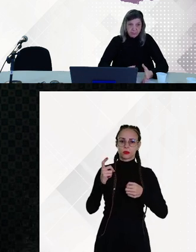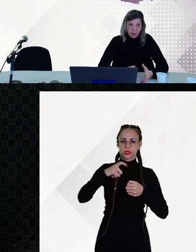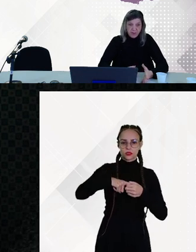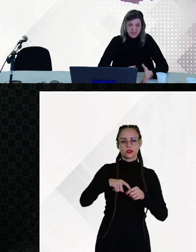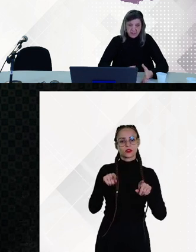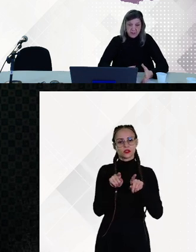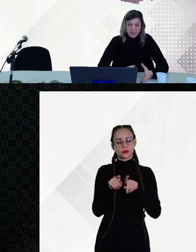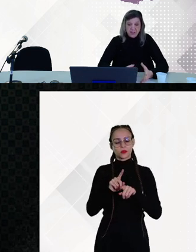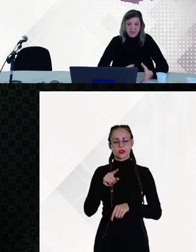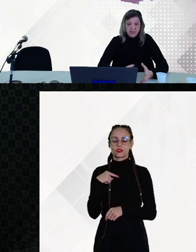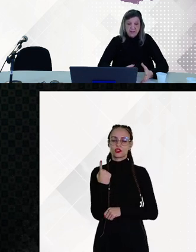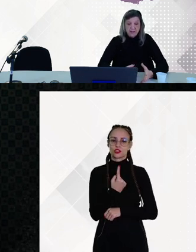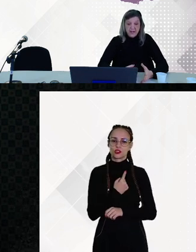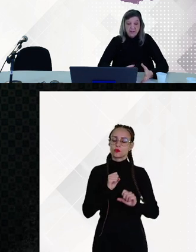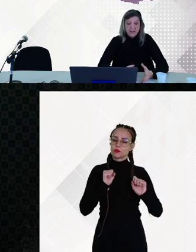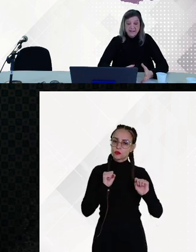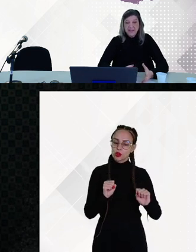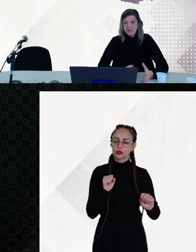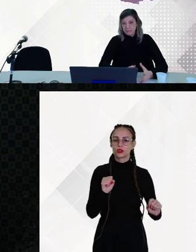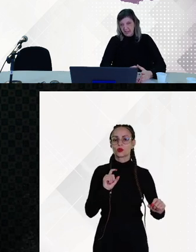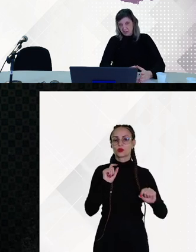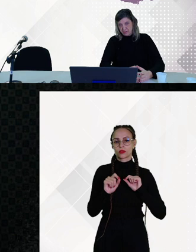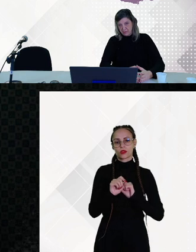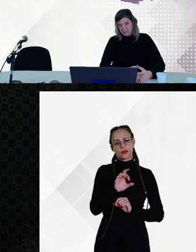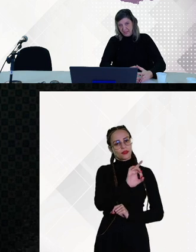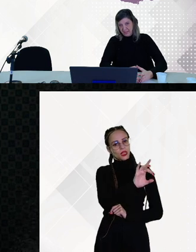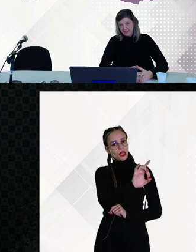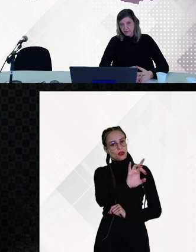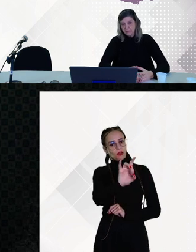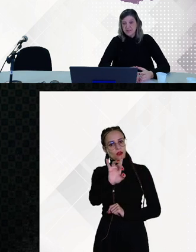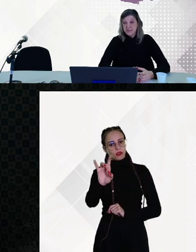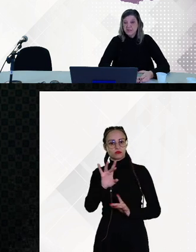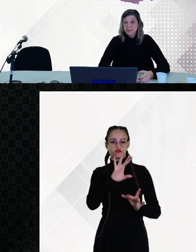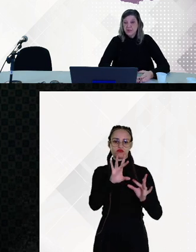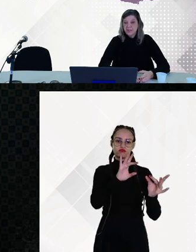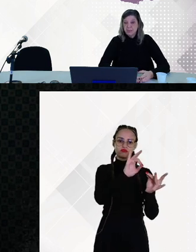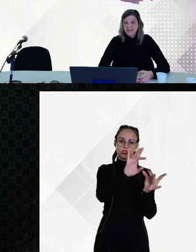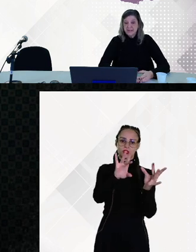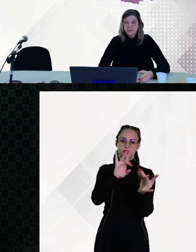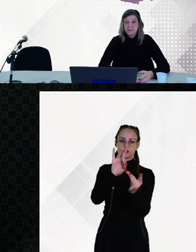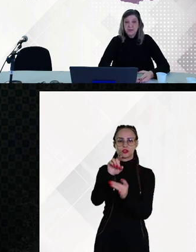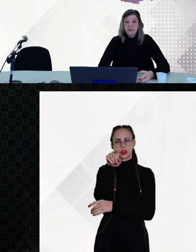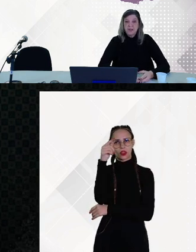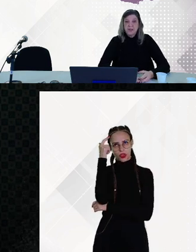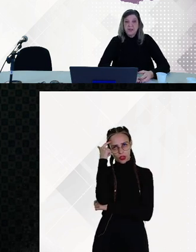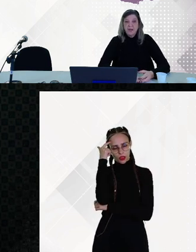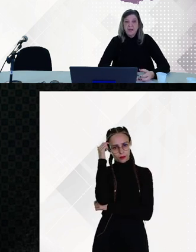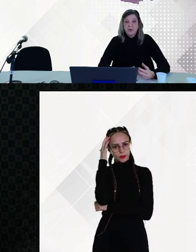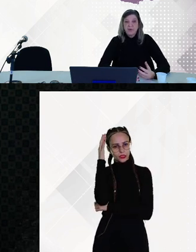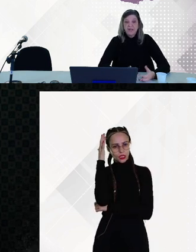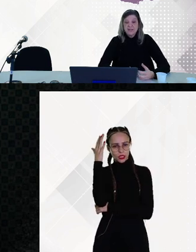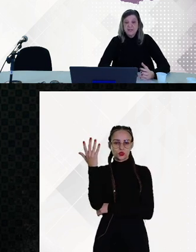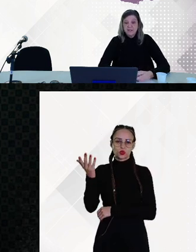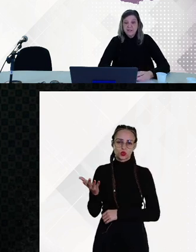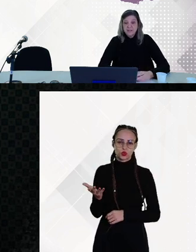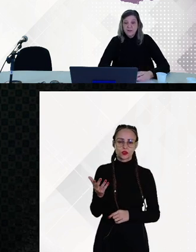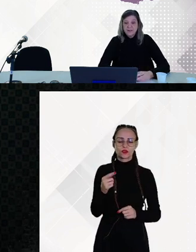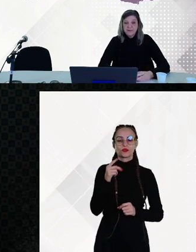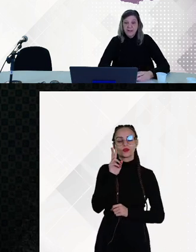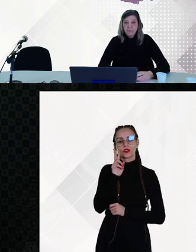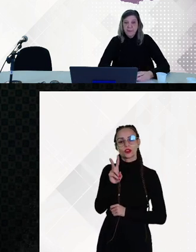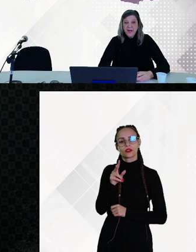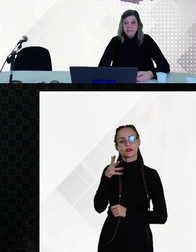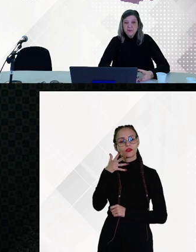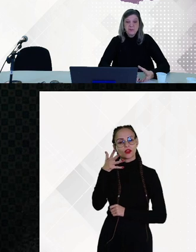gente também possa, cada caso é um caso, né? Então, vocês podem estar pensando ao ver essa